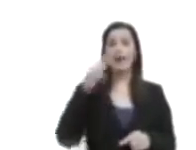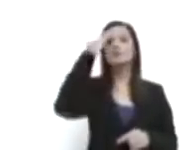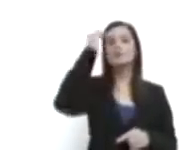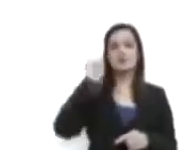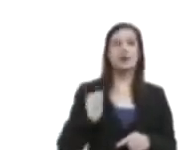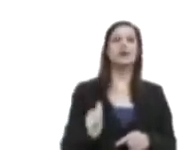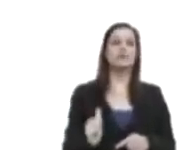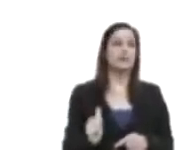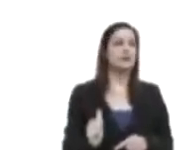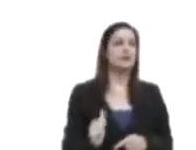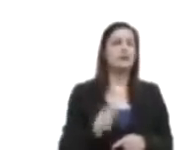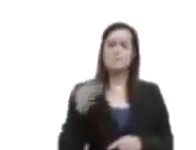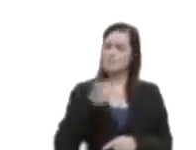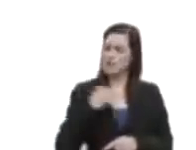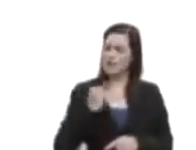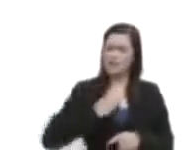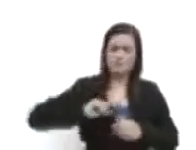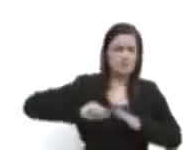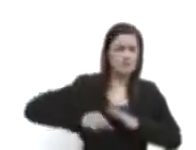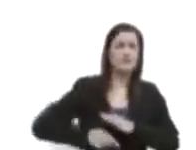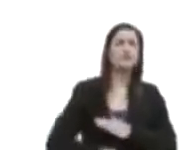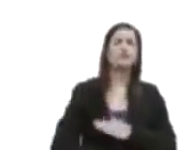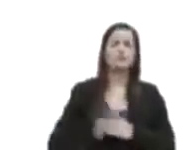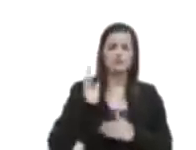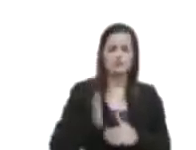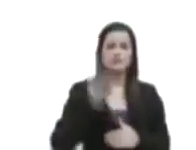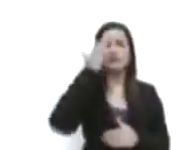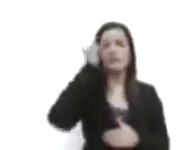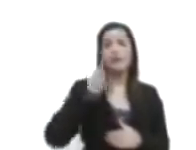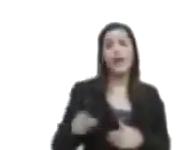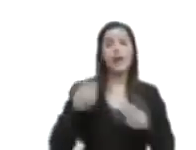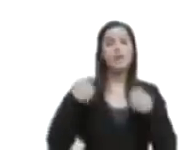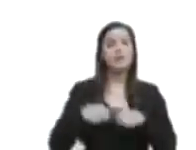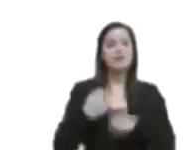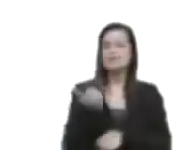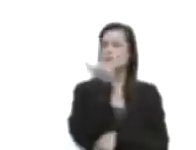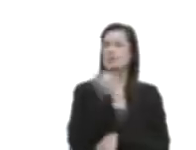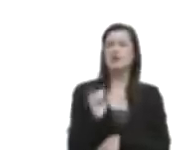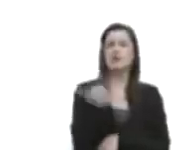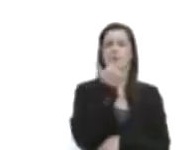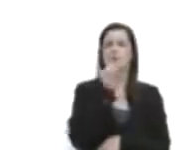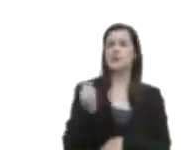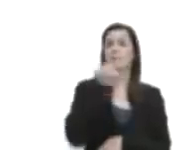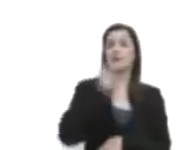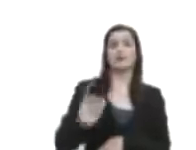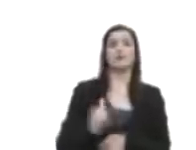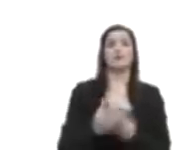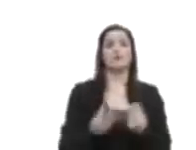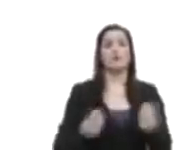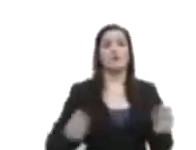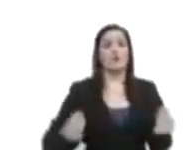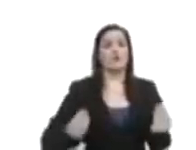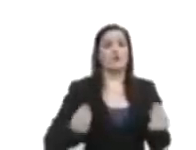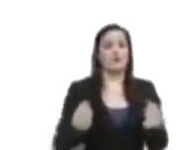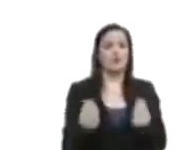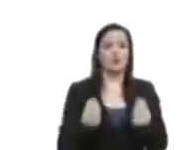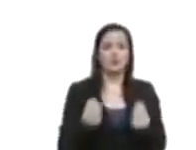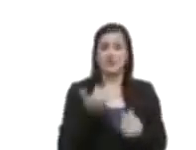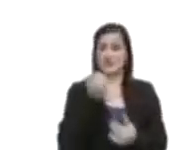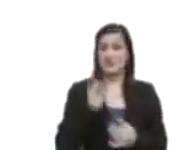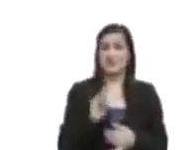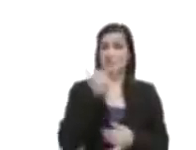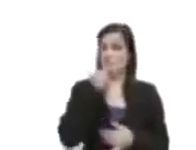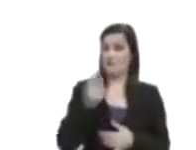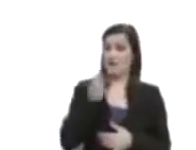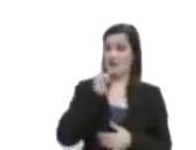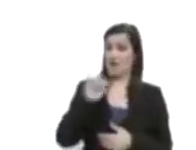que é muito pecadora, então sabe que ela precisa de muito perdão, e sendo muito perdoada, vai